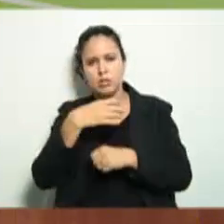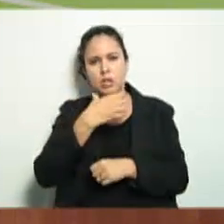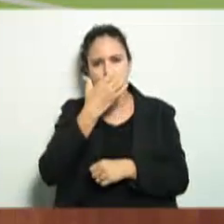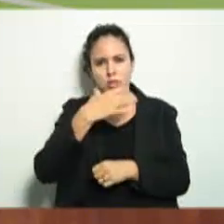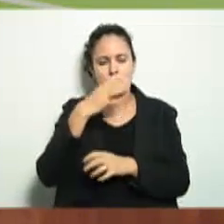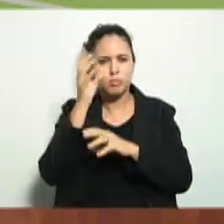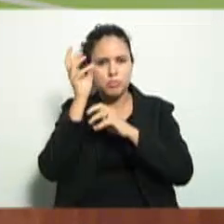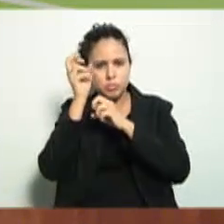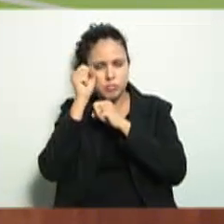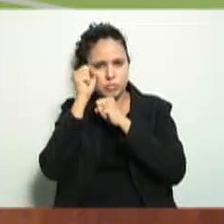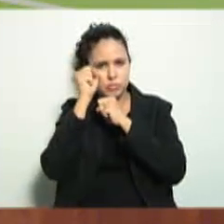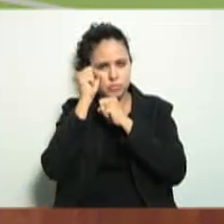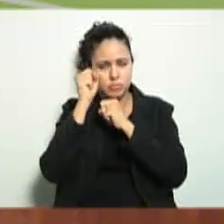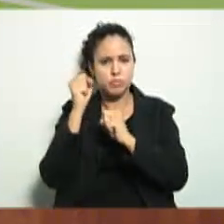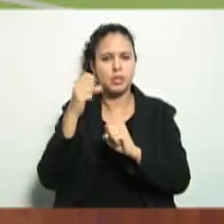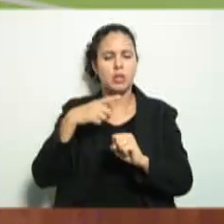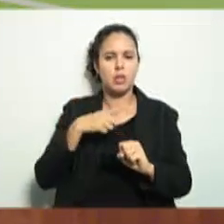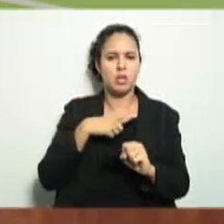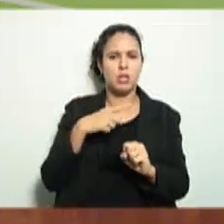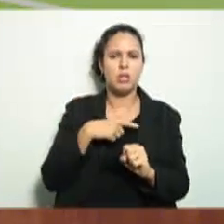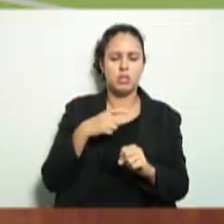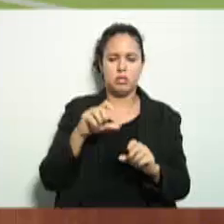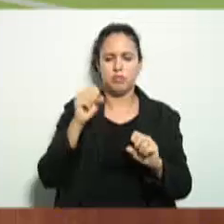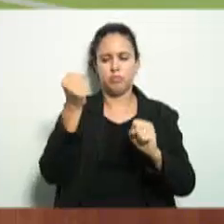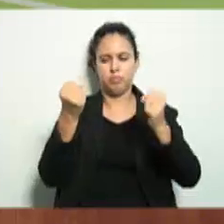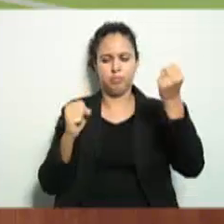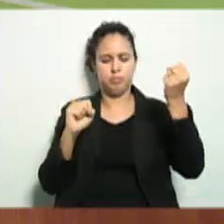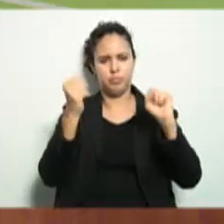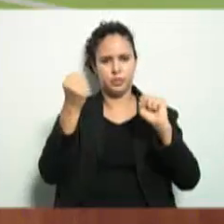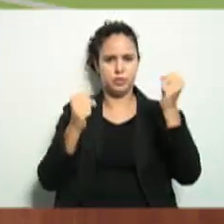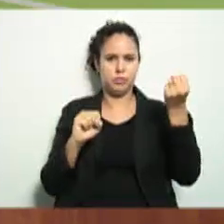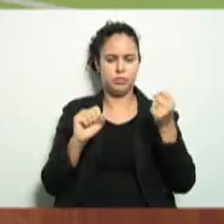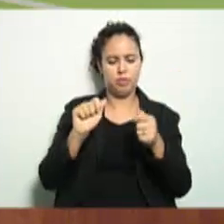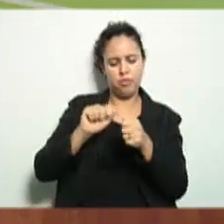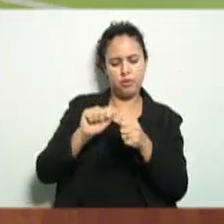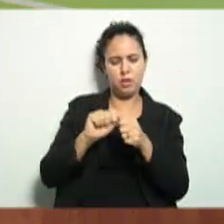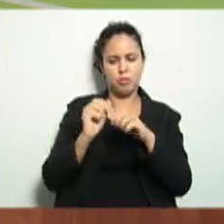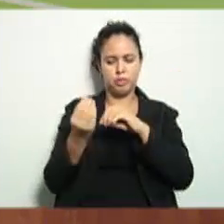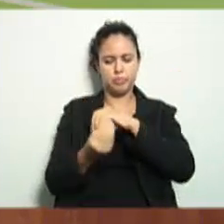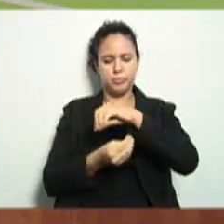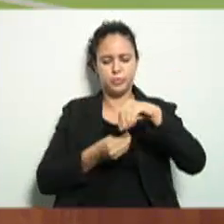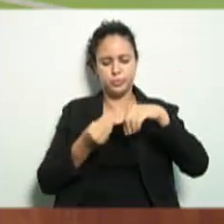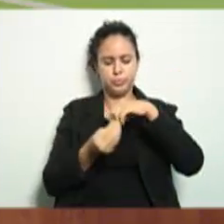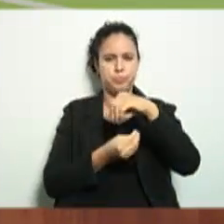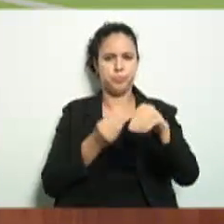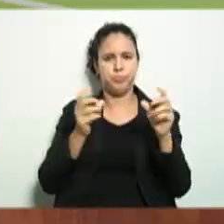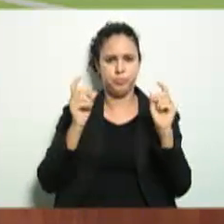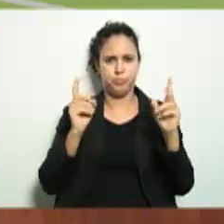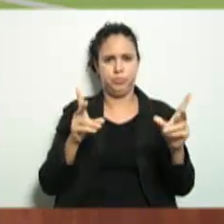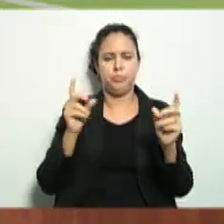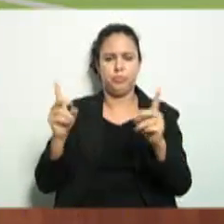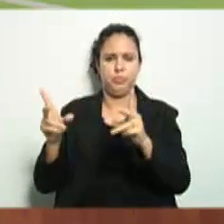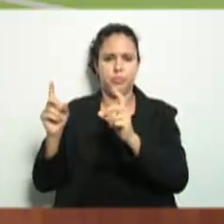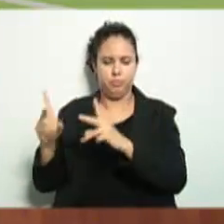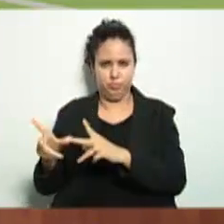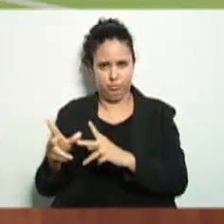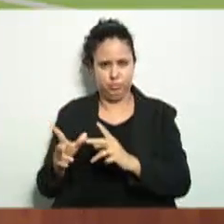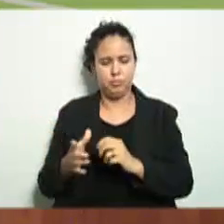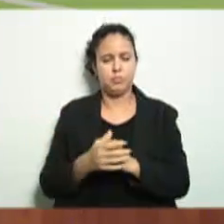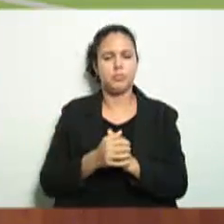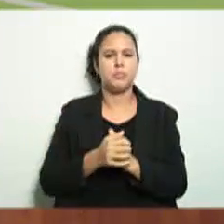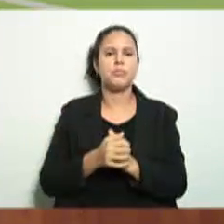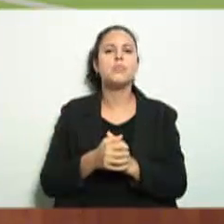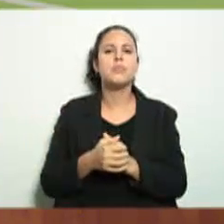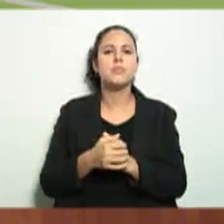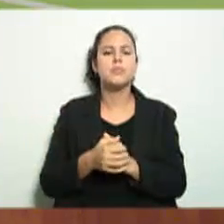fazem polpa dessas frutas. E olha só que potencial bacana, né? Quando a gente vê, a gente não compreende como